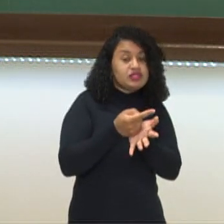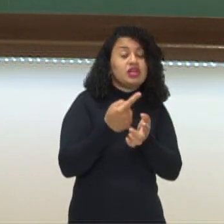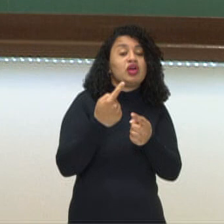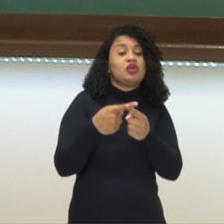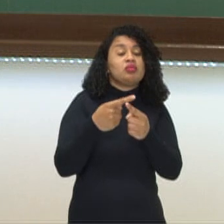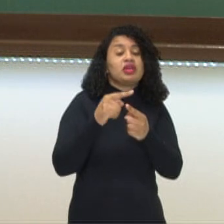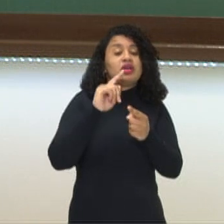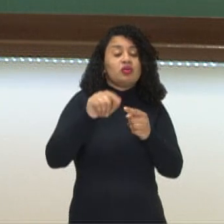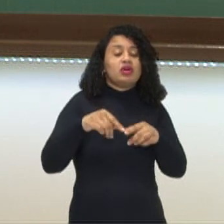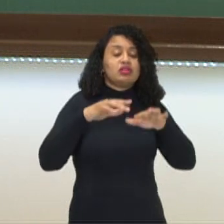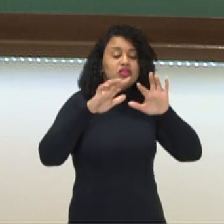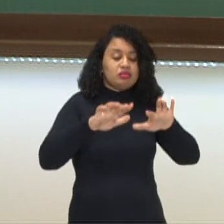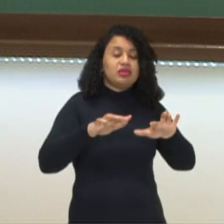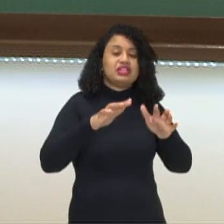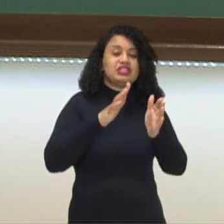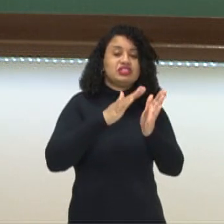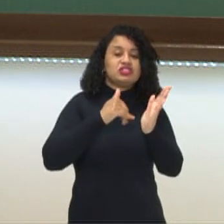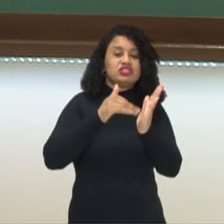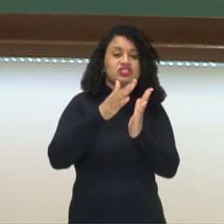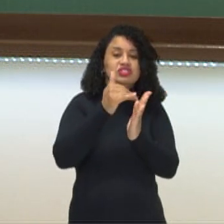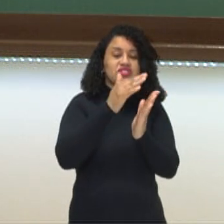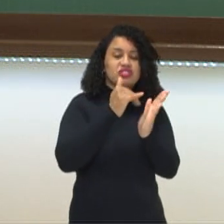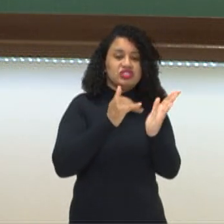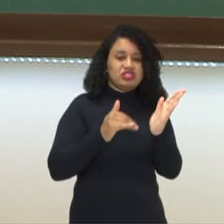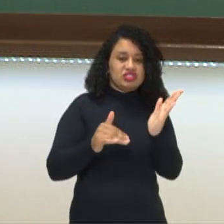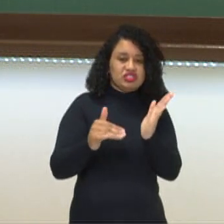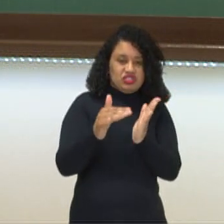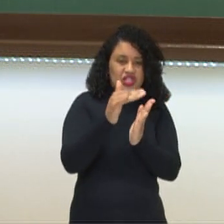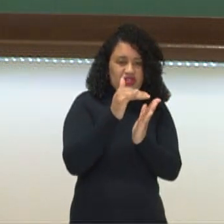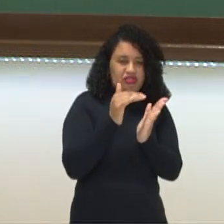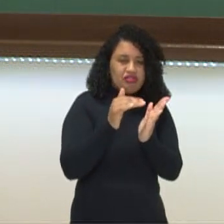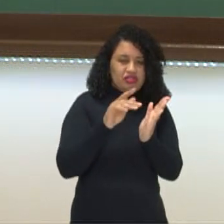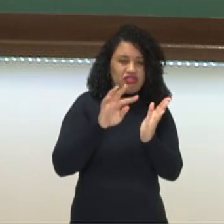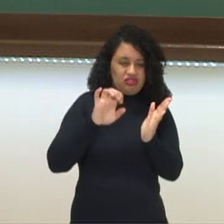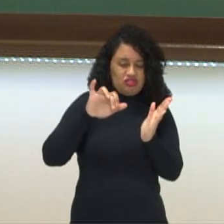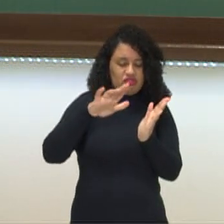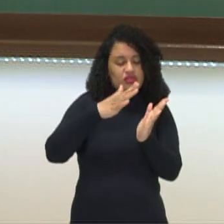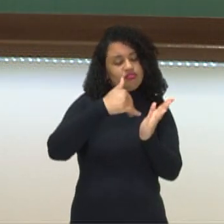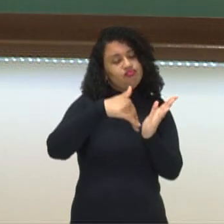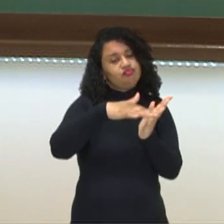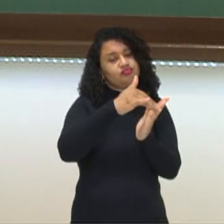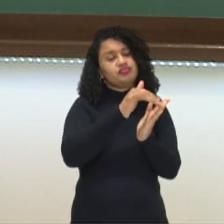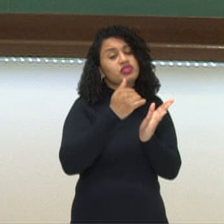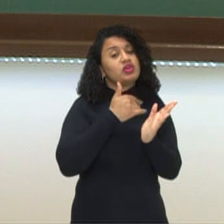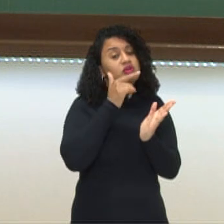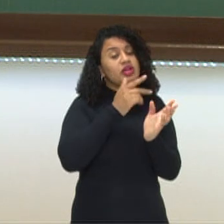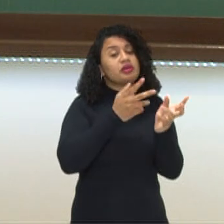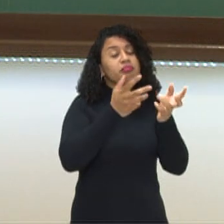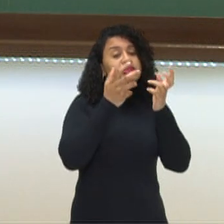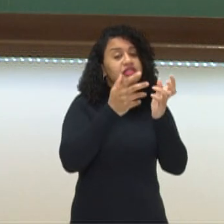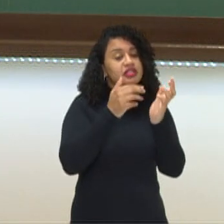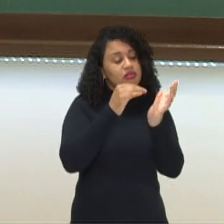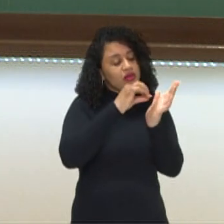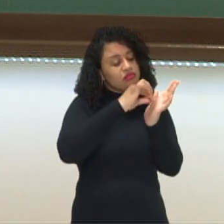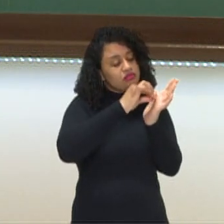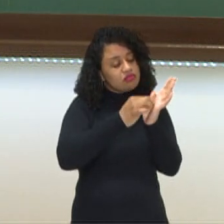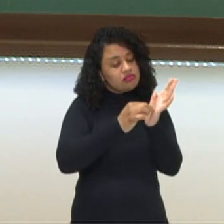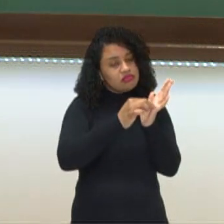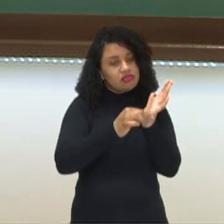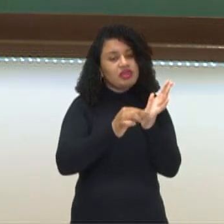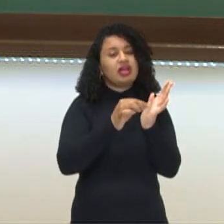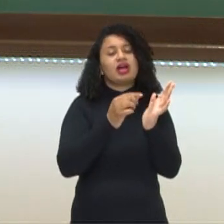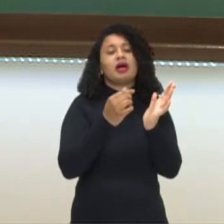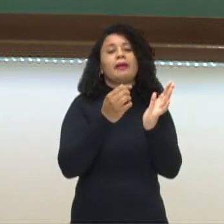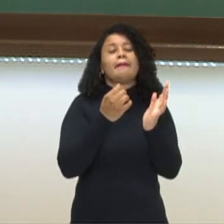quando vocês passarem a tinta, né, sobre essa gravura de vocês, aí esses espaços vão,